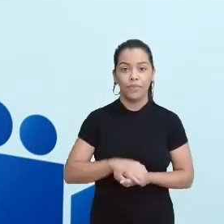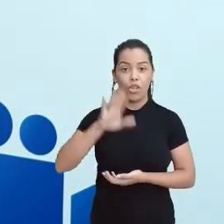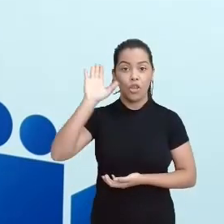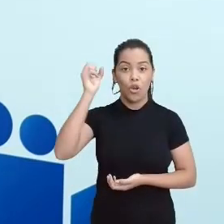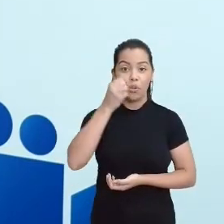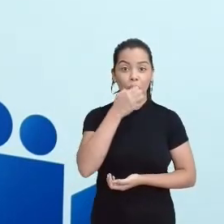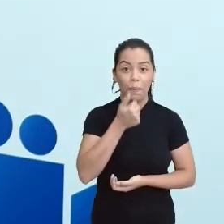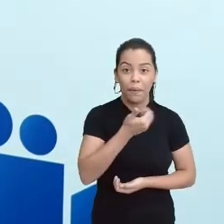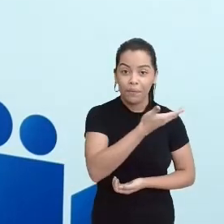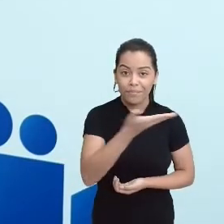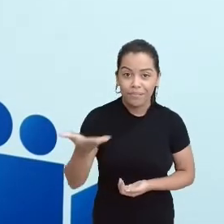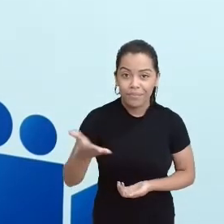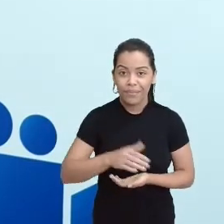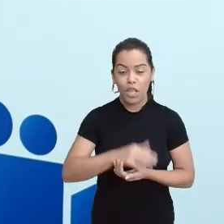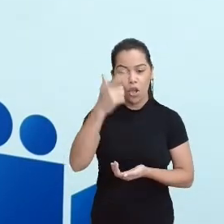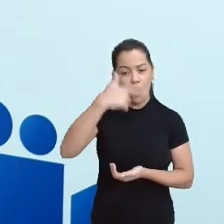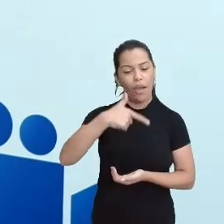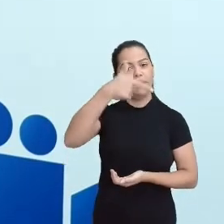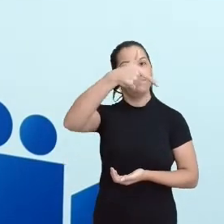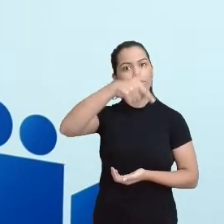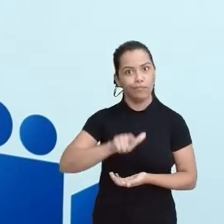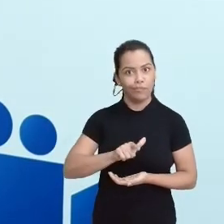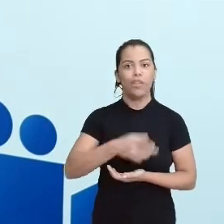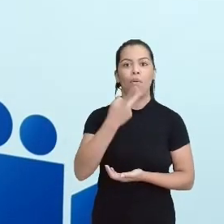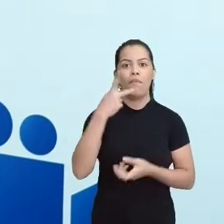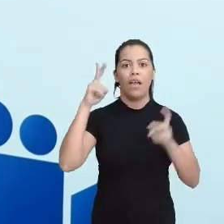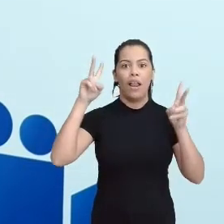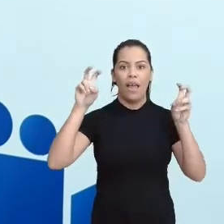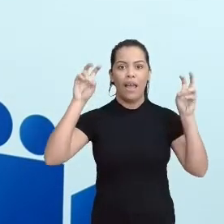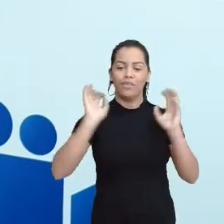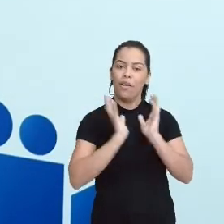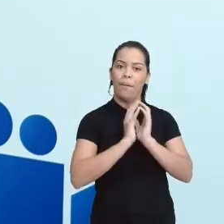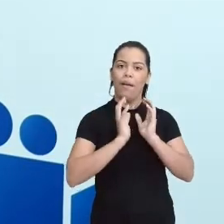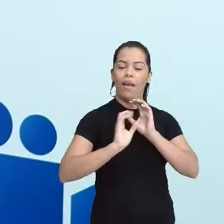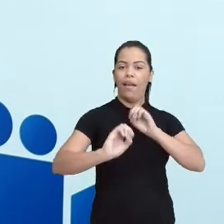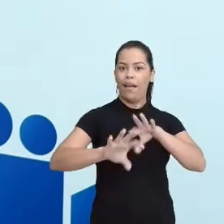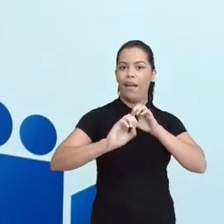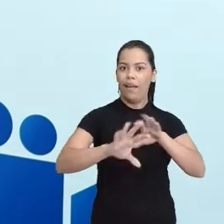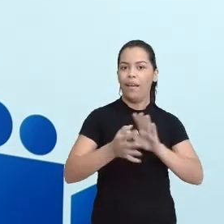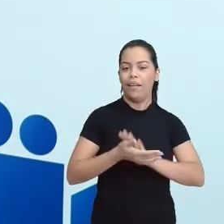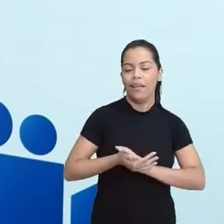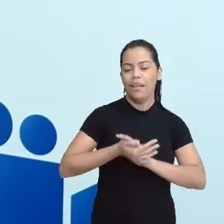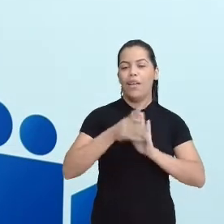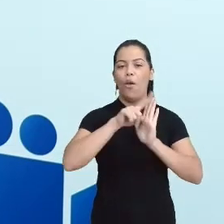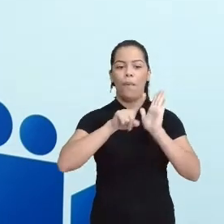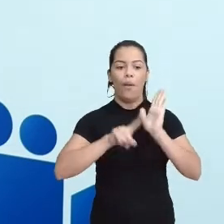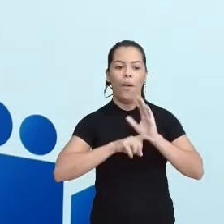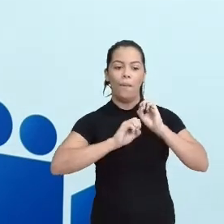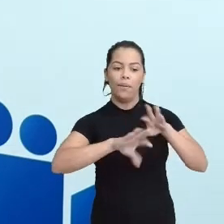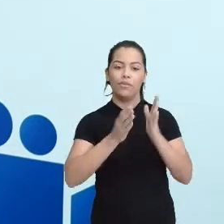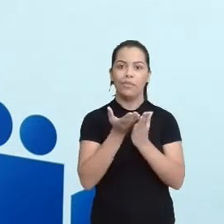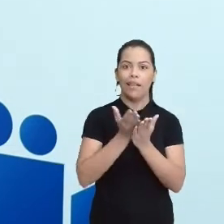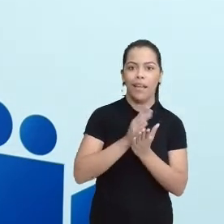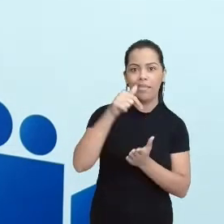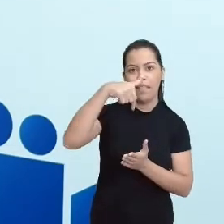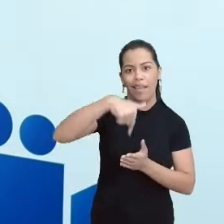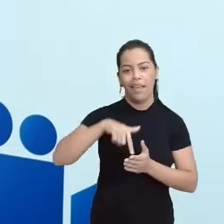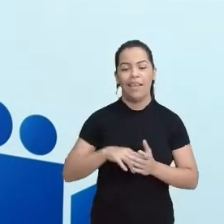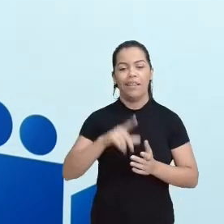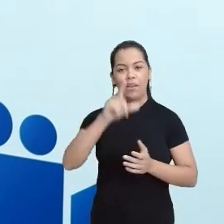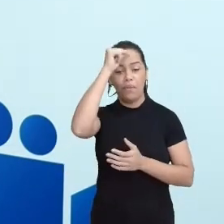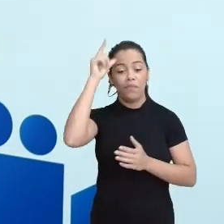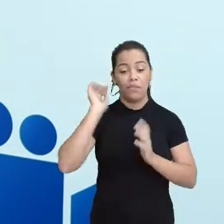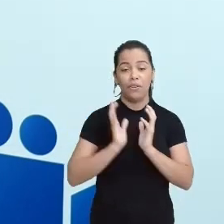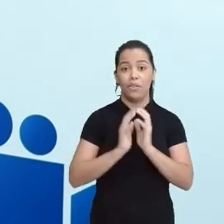Olá, tudo bem com vocês? Estou aqui novamente para falar do Educa Recife, o programa de ensino híbrido da Prefeitura do Recife.